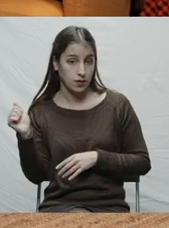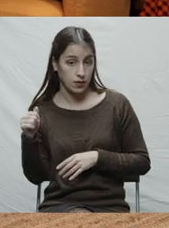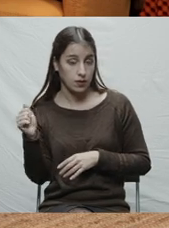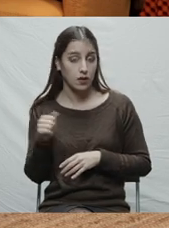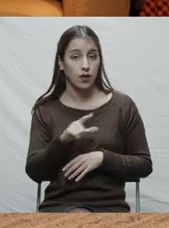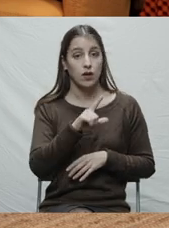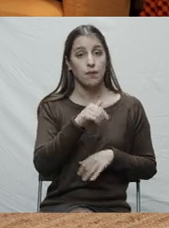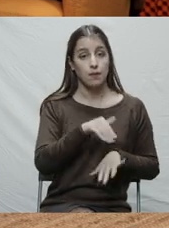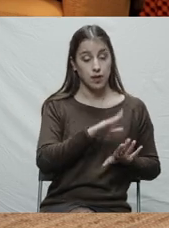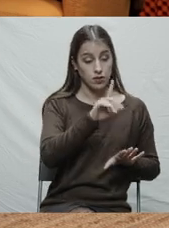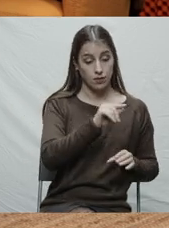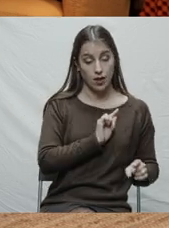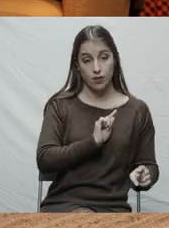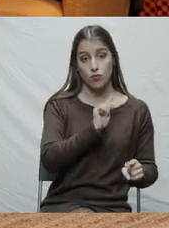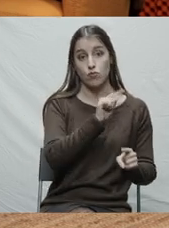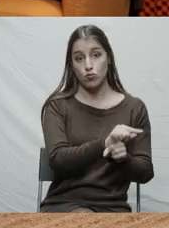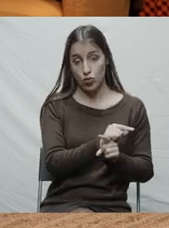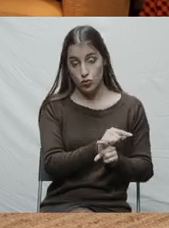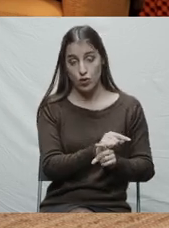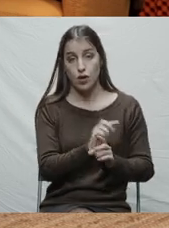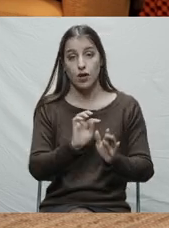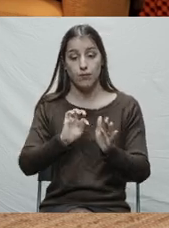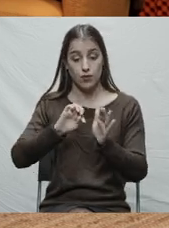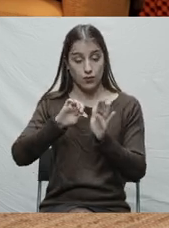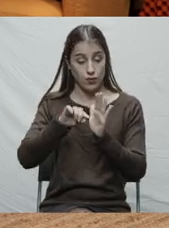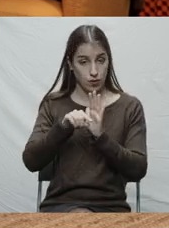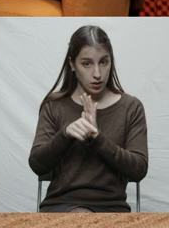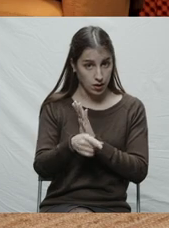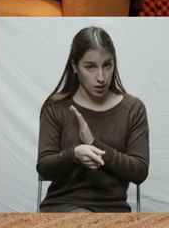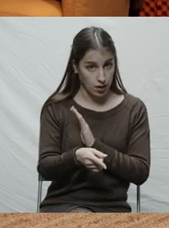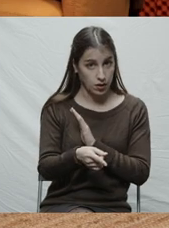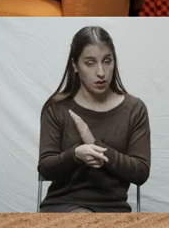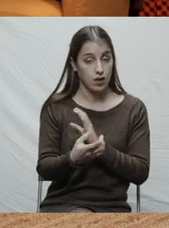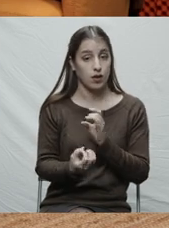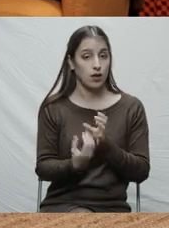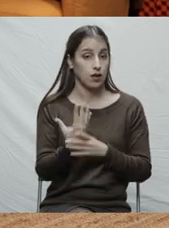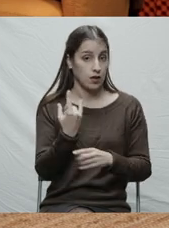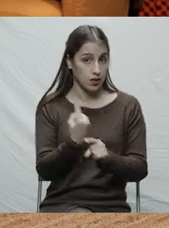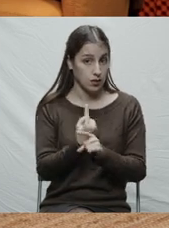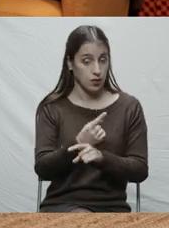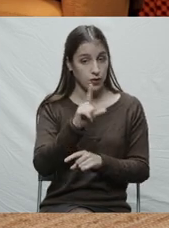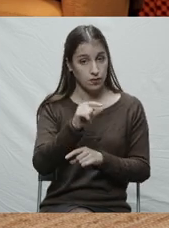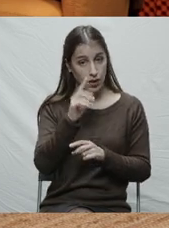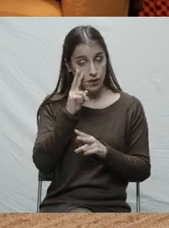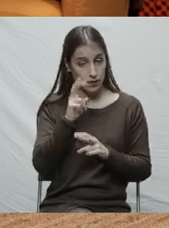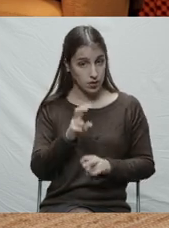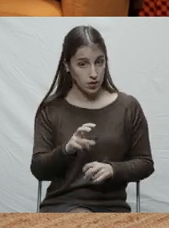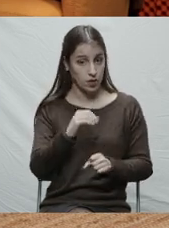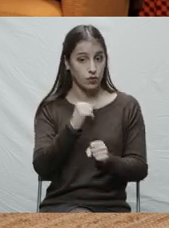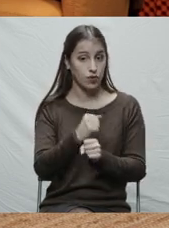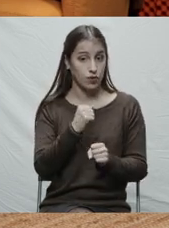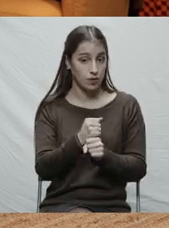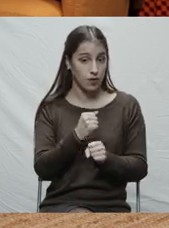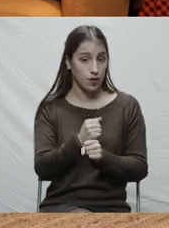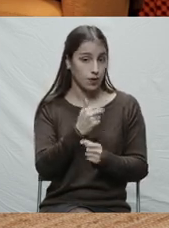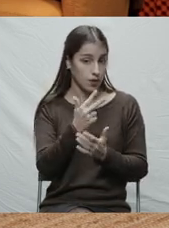Sim. e também entender a profundidade que tem esta tipologia de criação e esta Sim. tipologia de investigação do trabalho